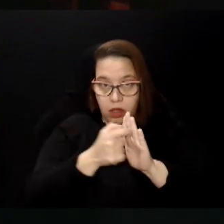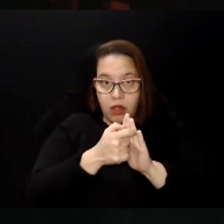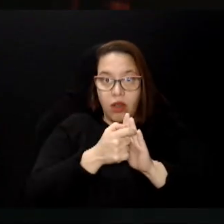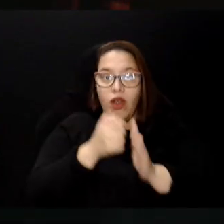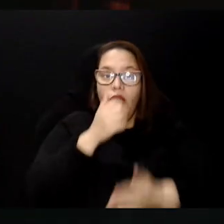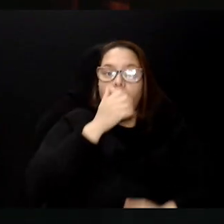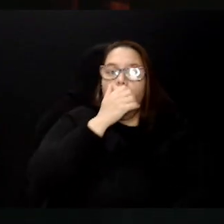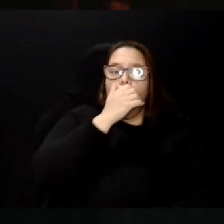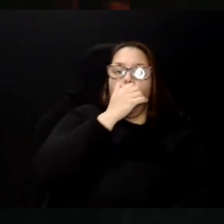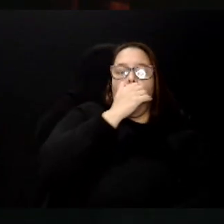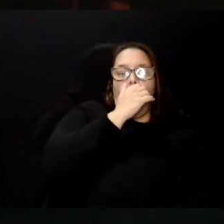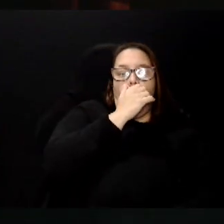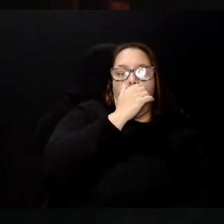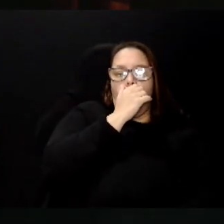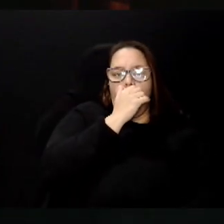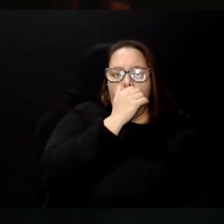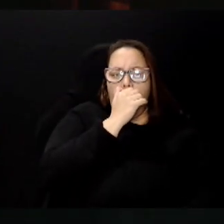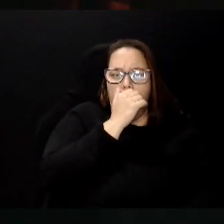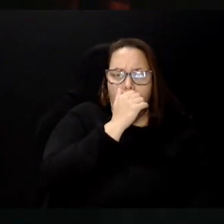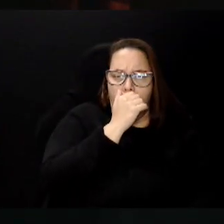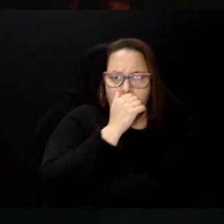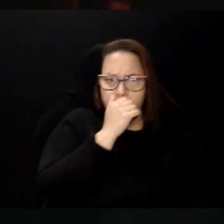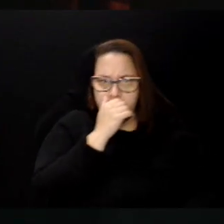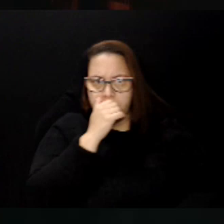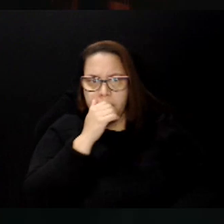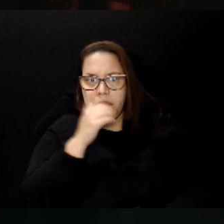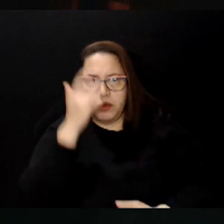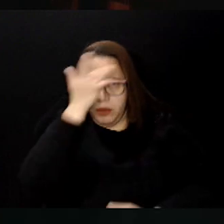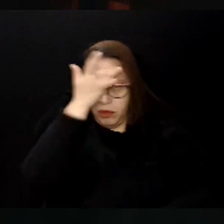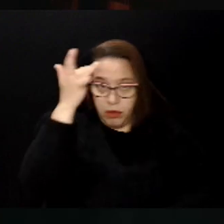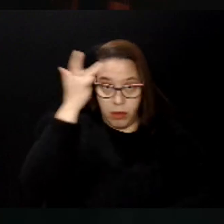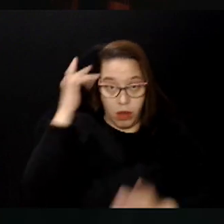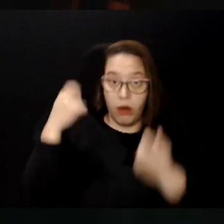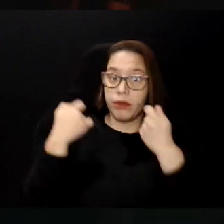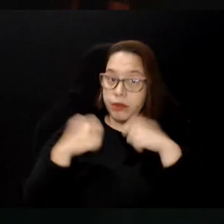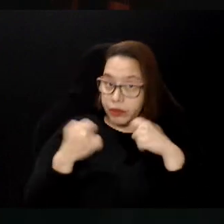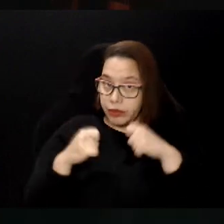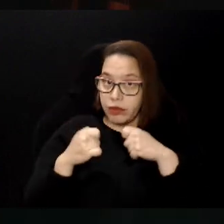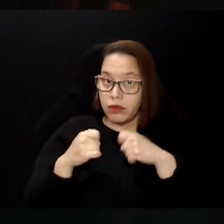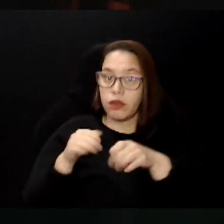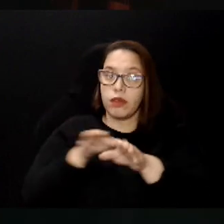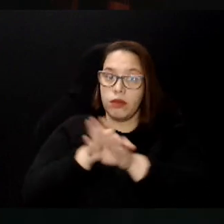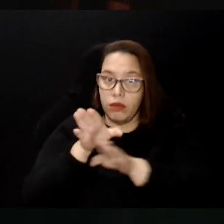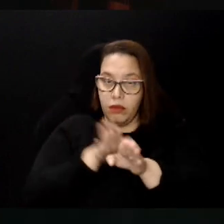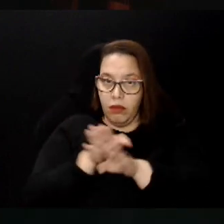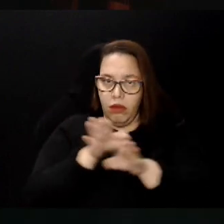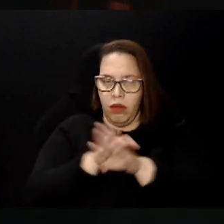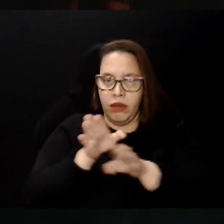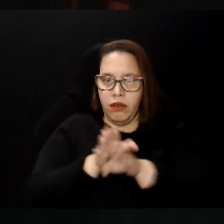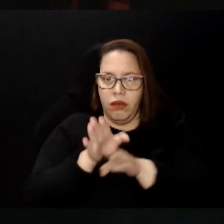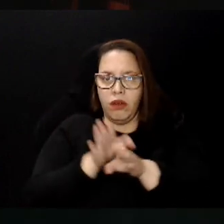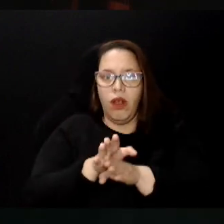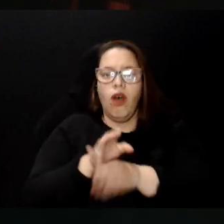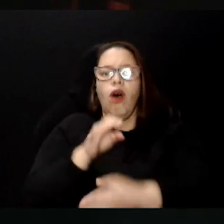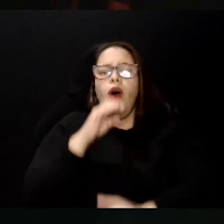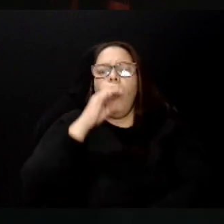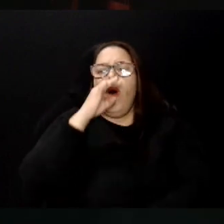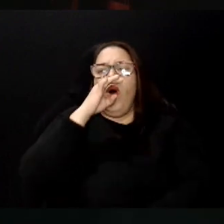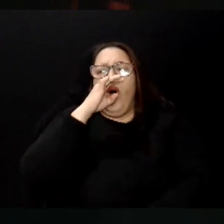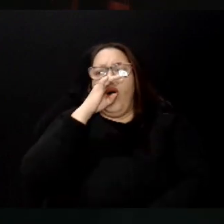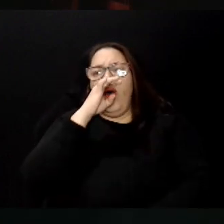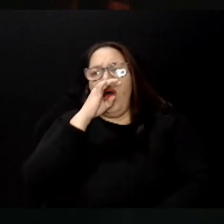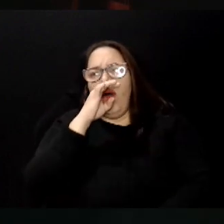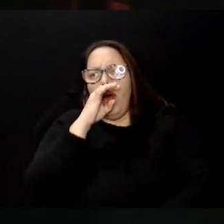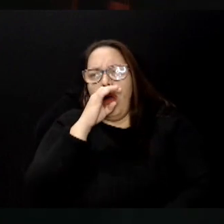falando sobre a saúde mental, porque precisamos de uma orientação referente à saúde mental. É tudo muito novo, né?